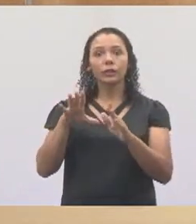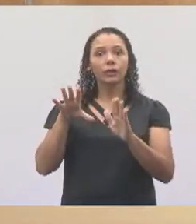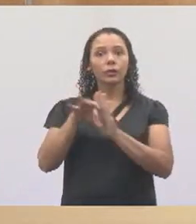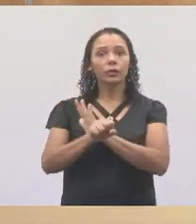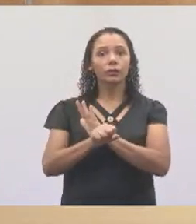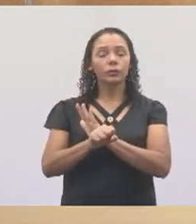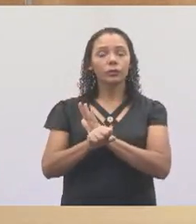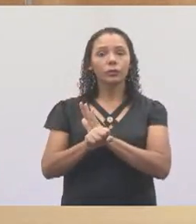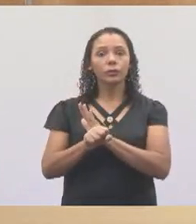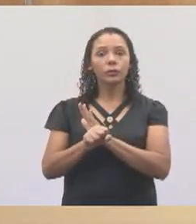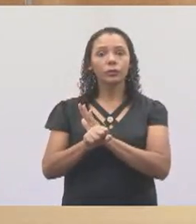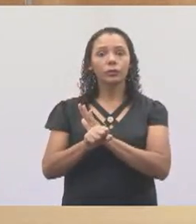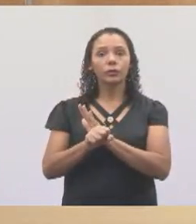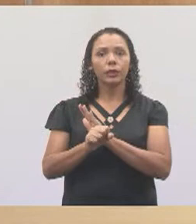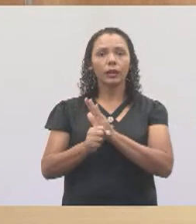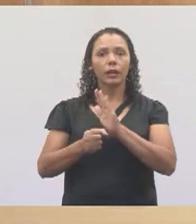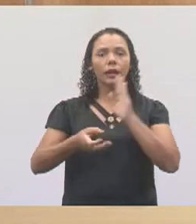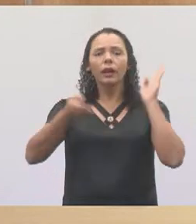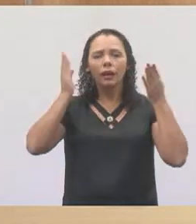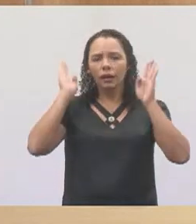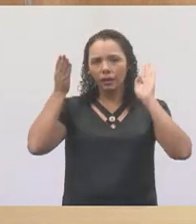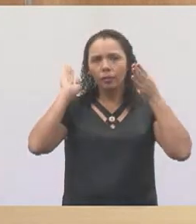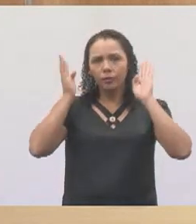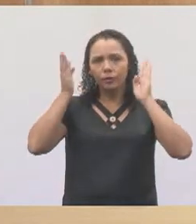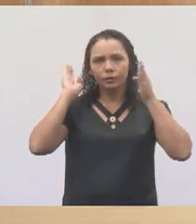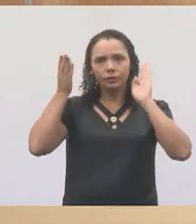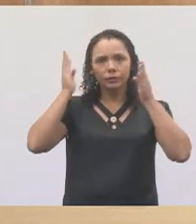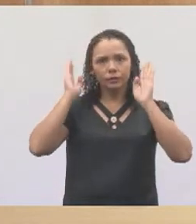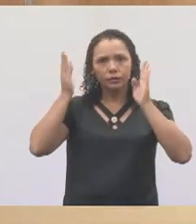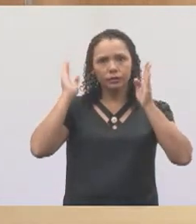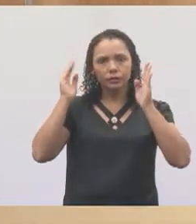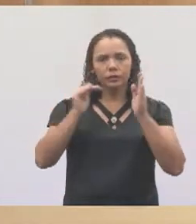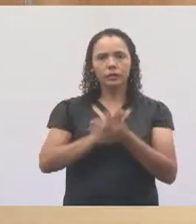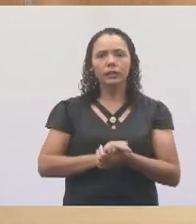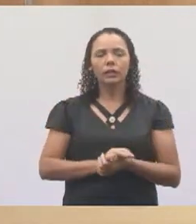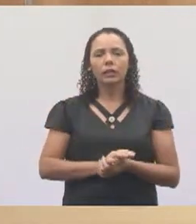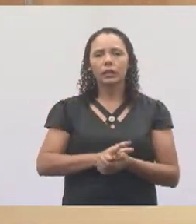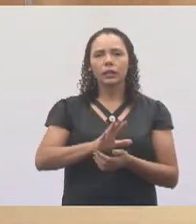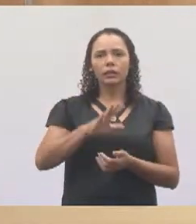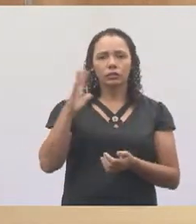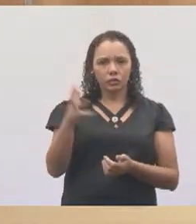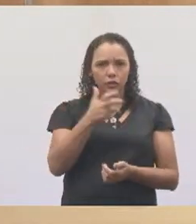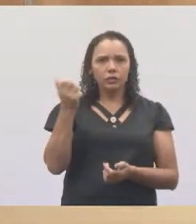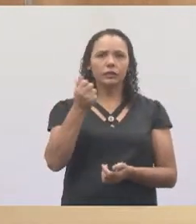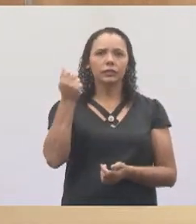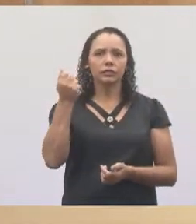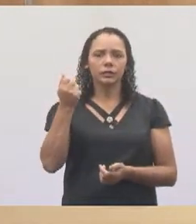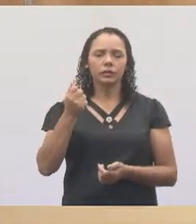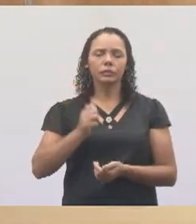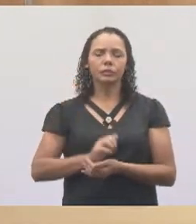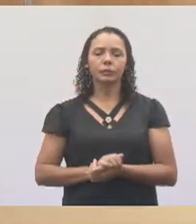um roubo de caminhões de carga, não é? De cervejarias aqui na nossa cidade.